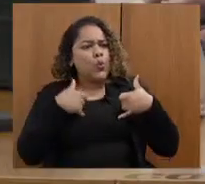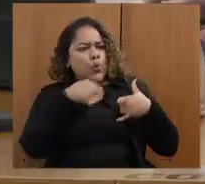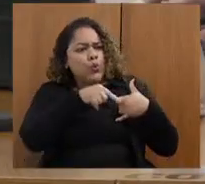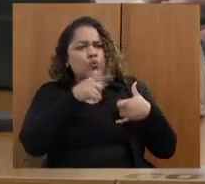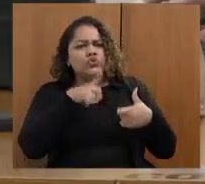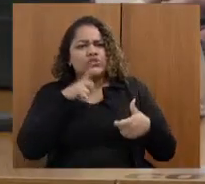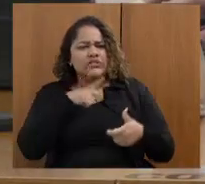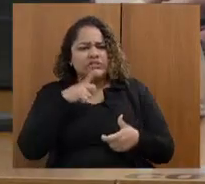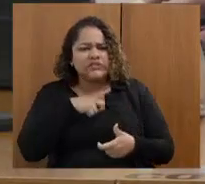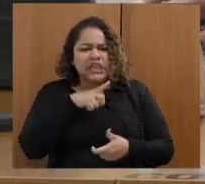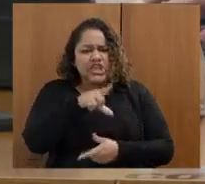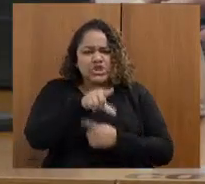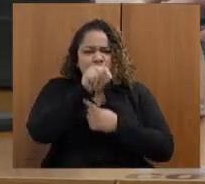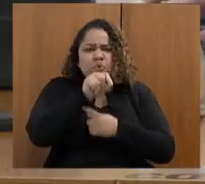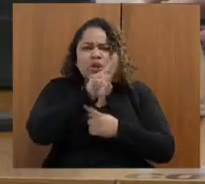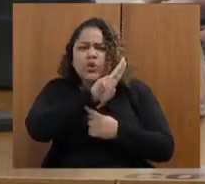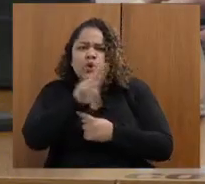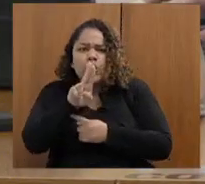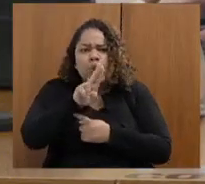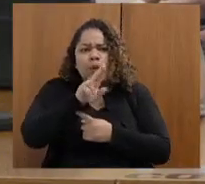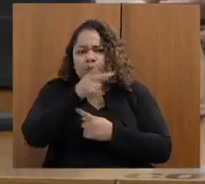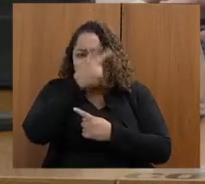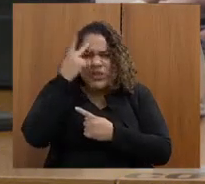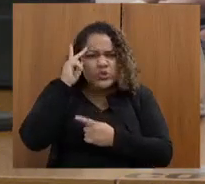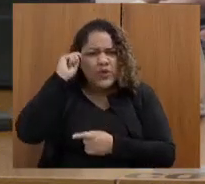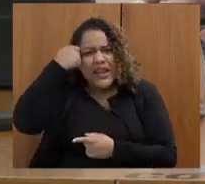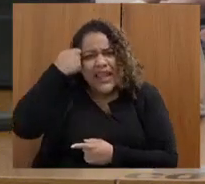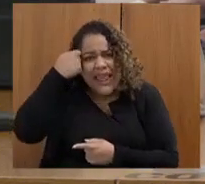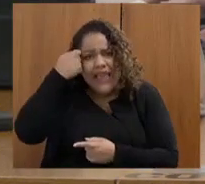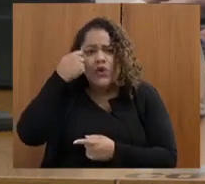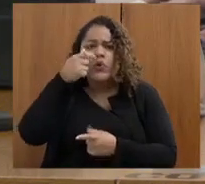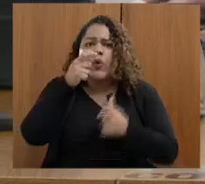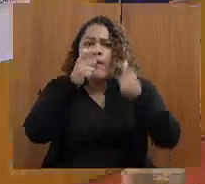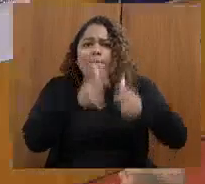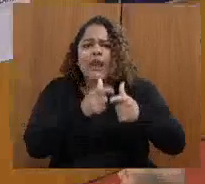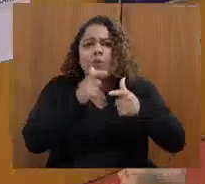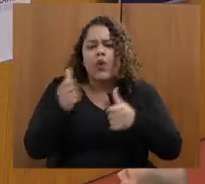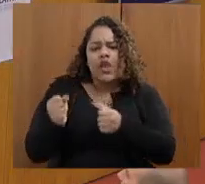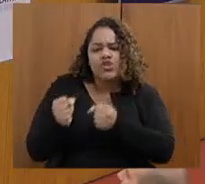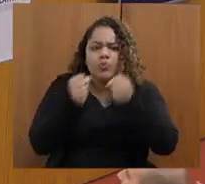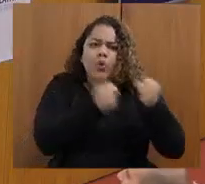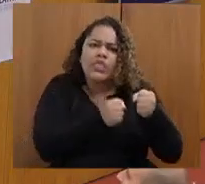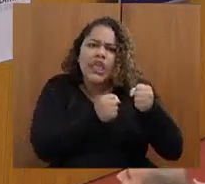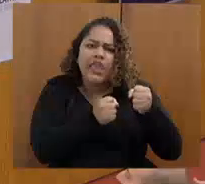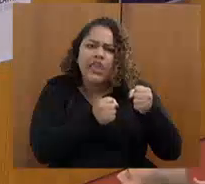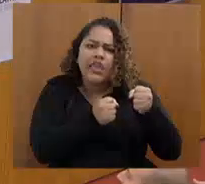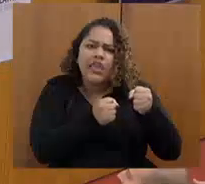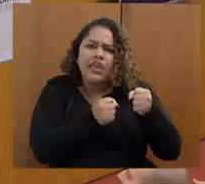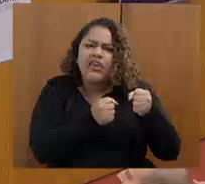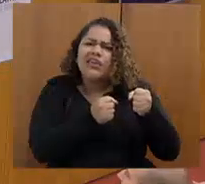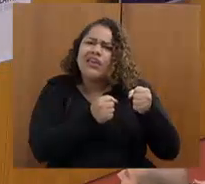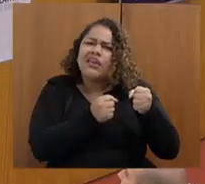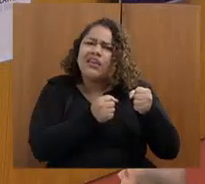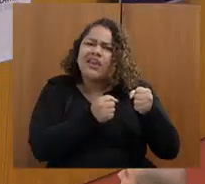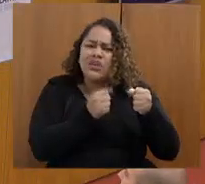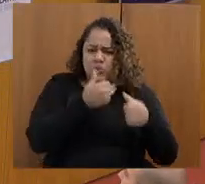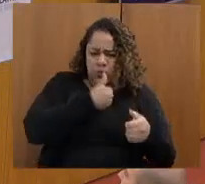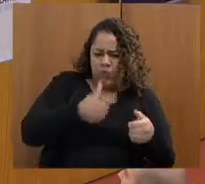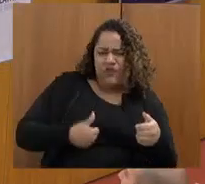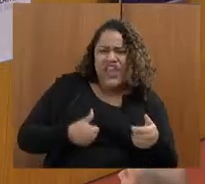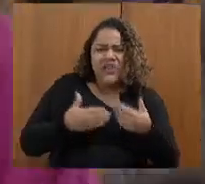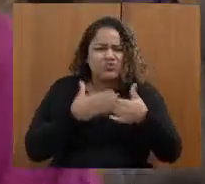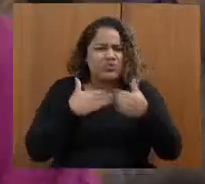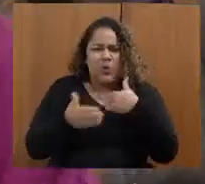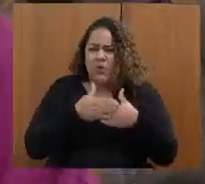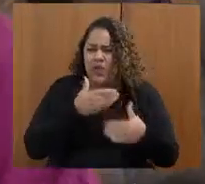comando em espaços de comando como se isso fosse um mérito de qualquer governo então